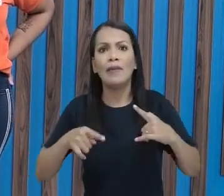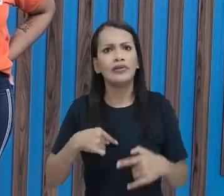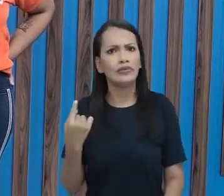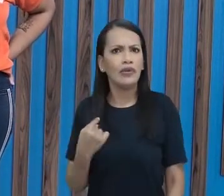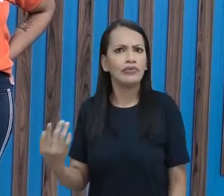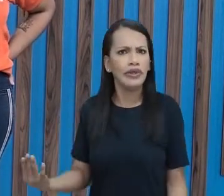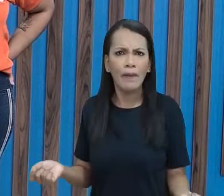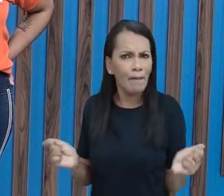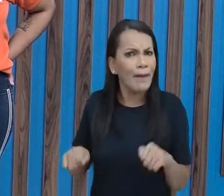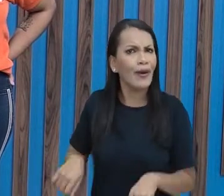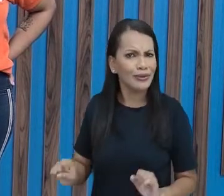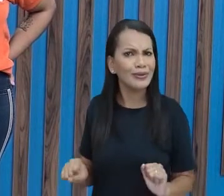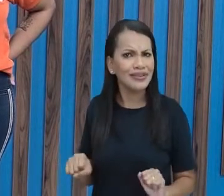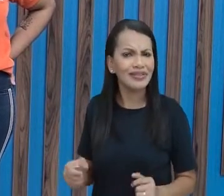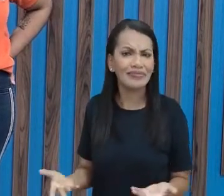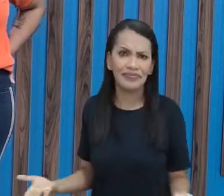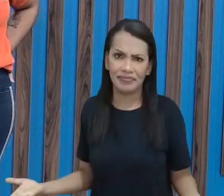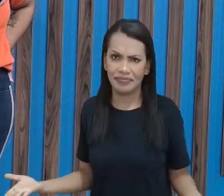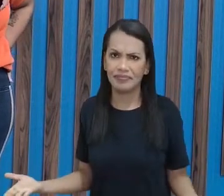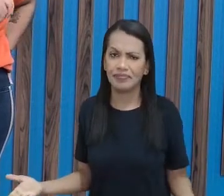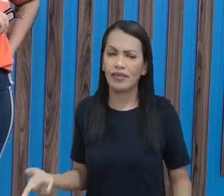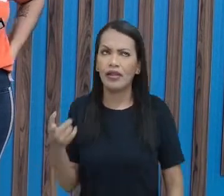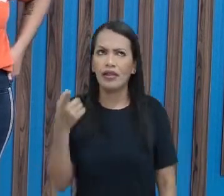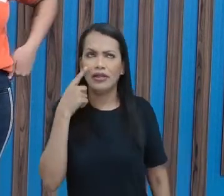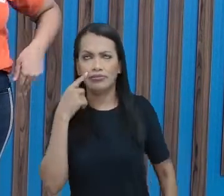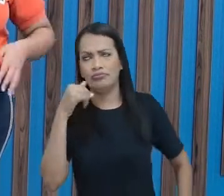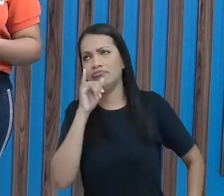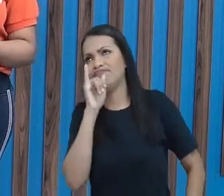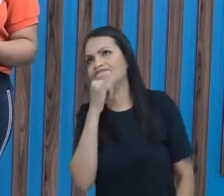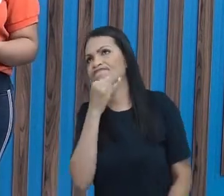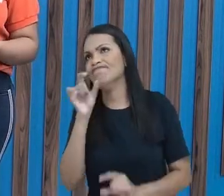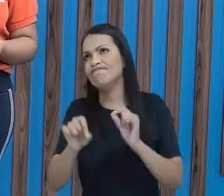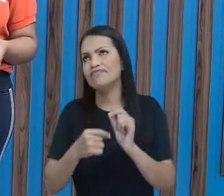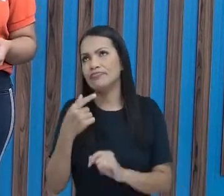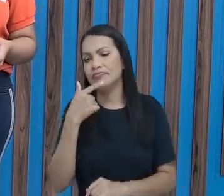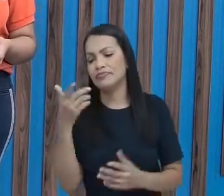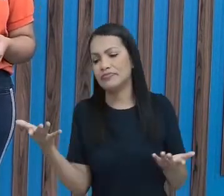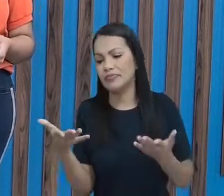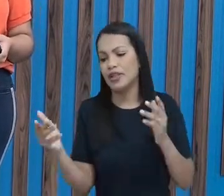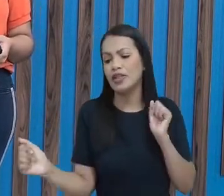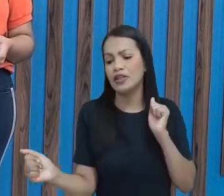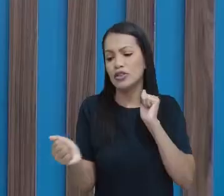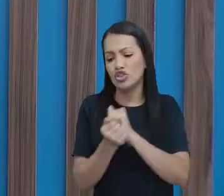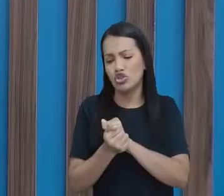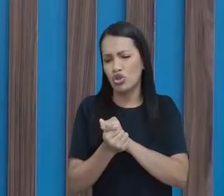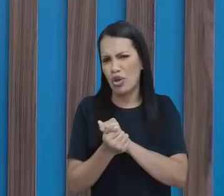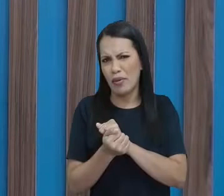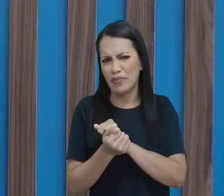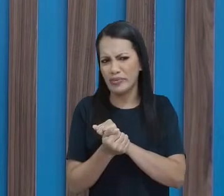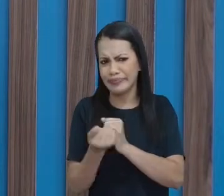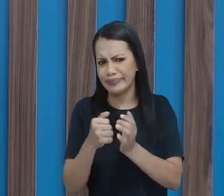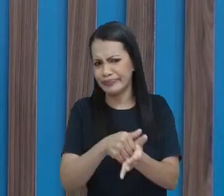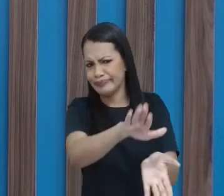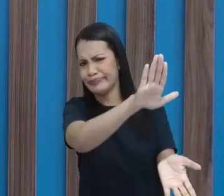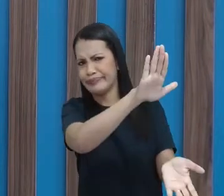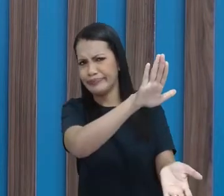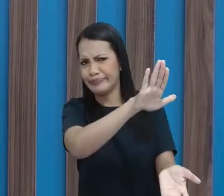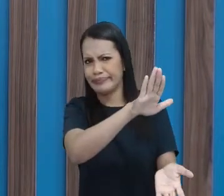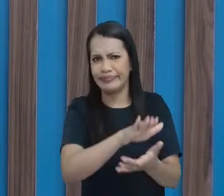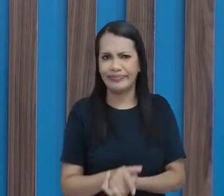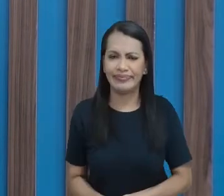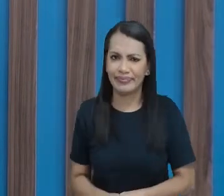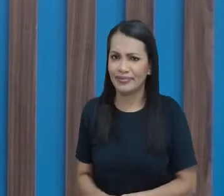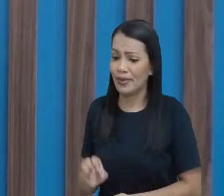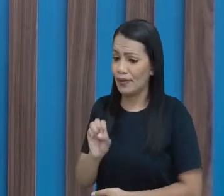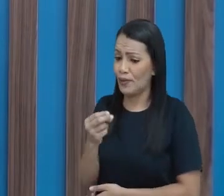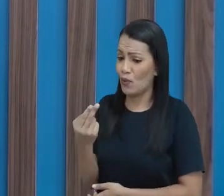não soma, né? Não é assim que o jovem diz, ou soma, Ou some. divide, Ou divide,